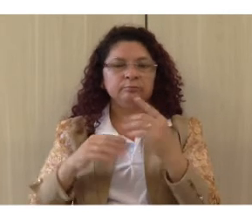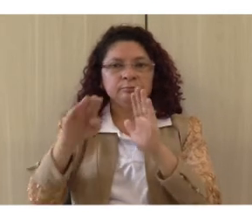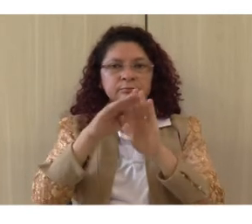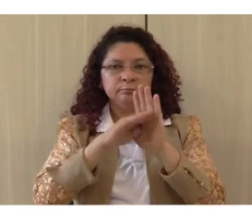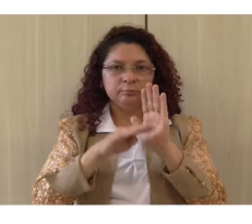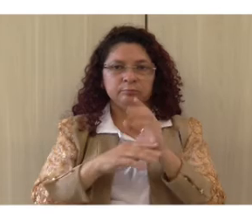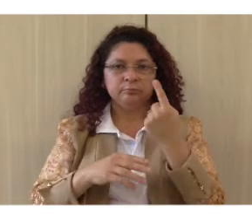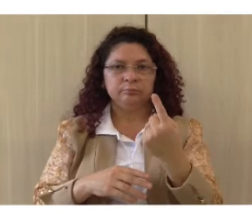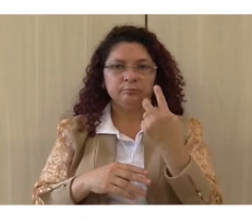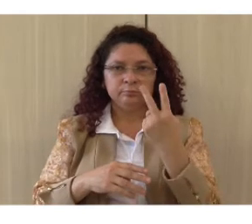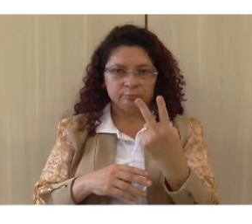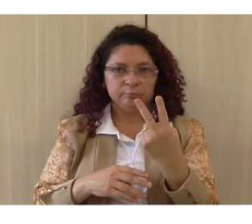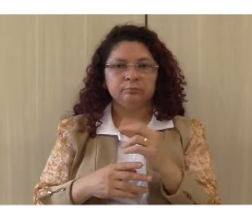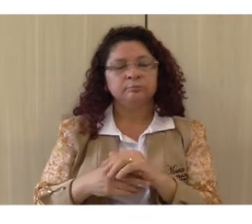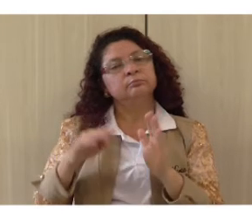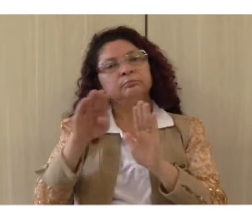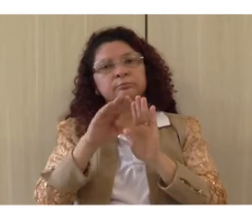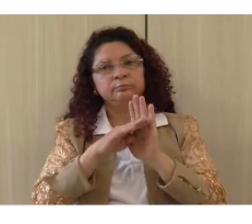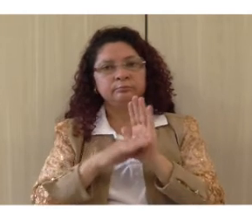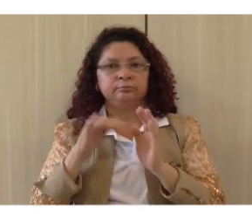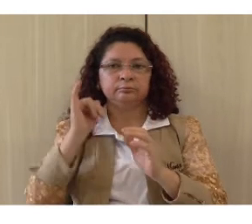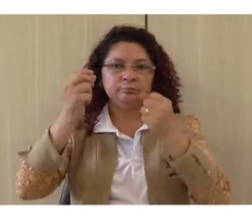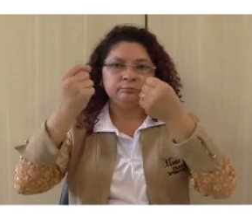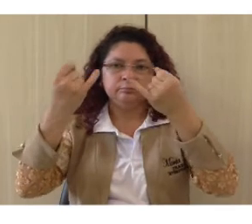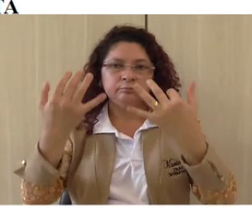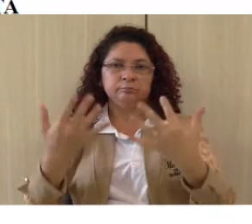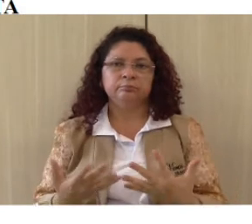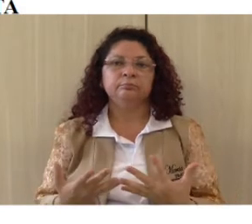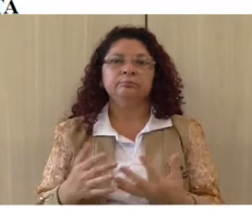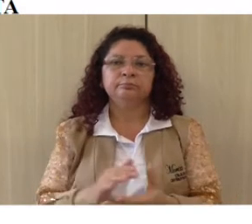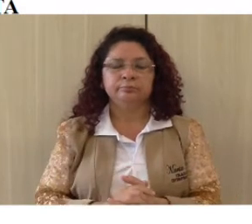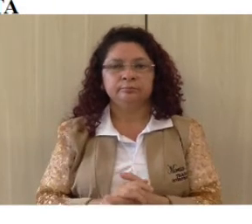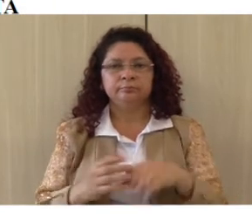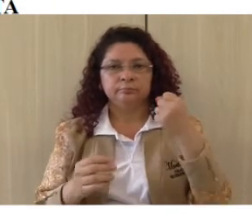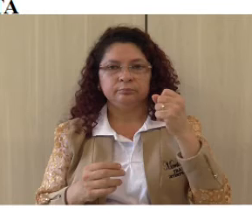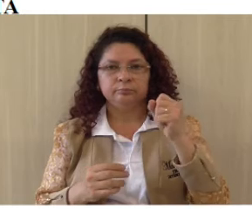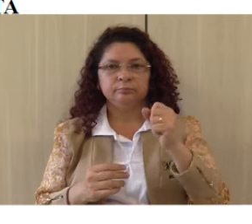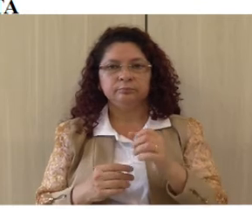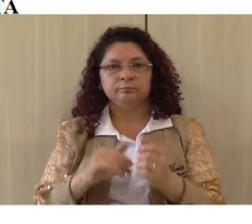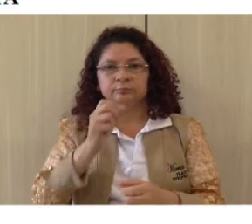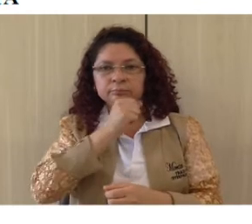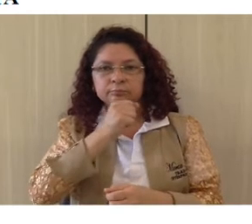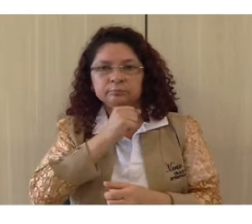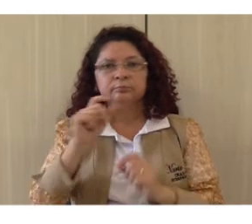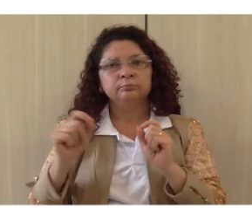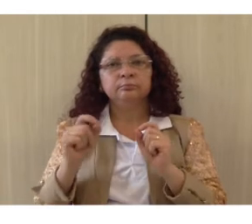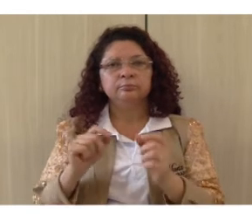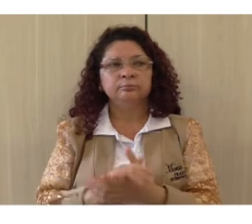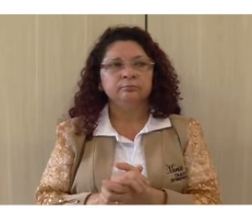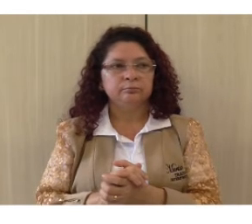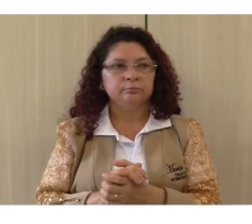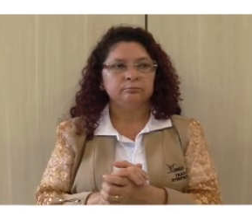etapas 1 e 2 para cada disciplina já especificada. Item 8 da entrevista.